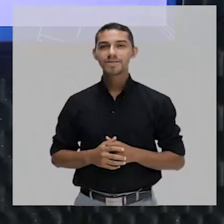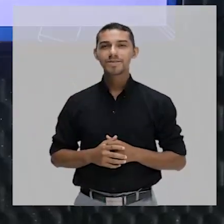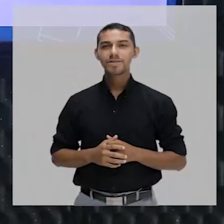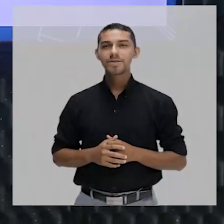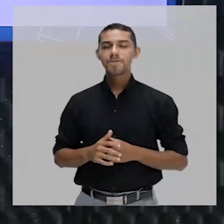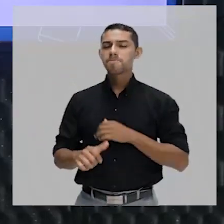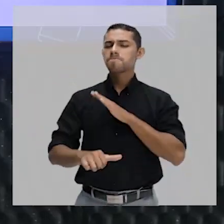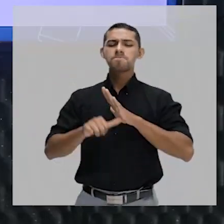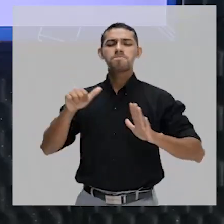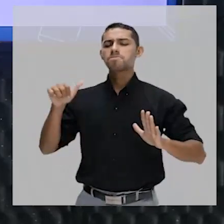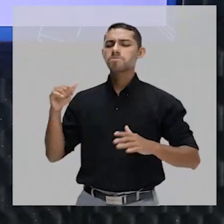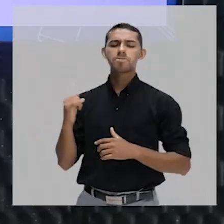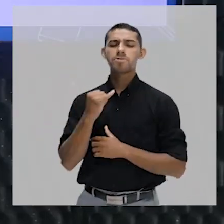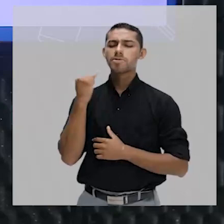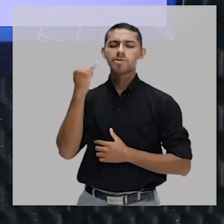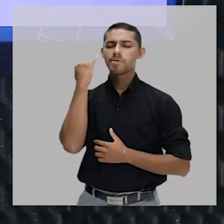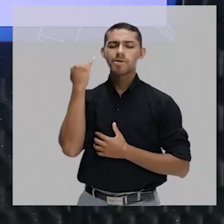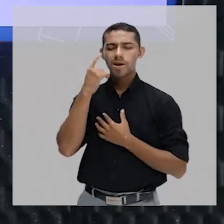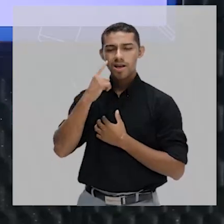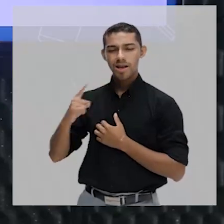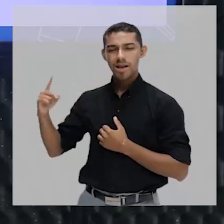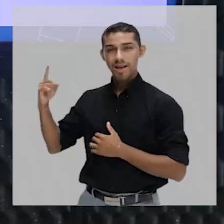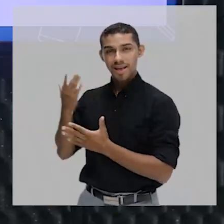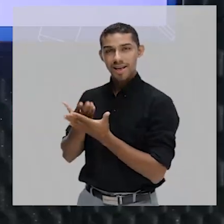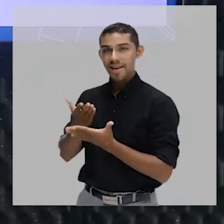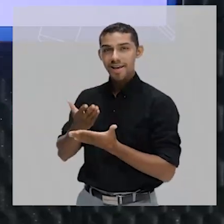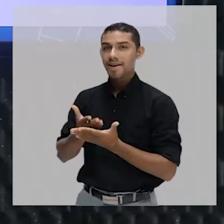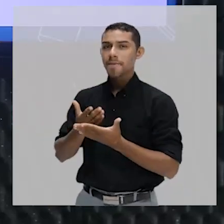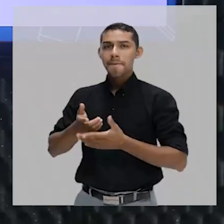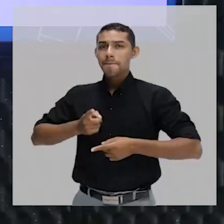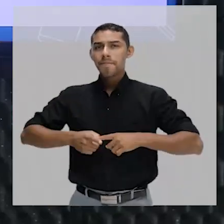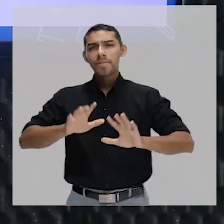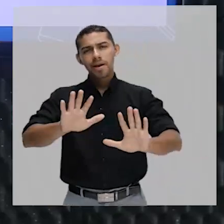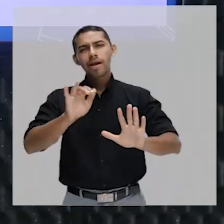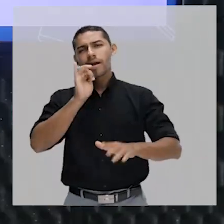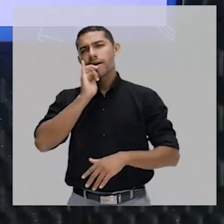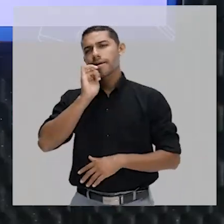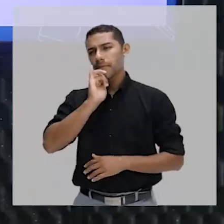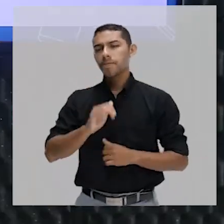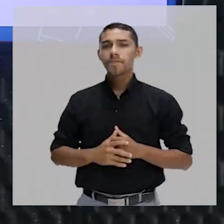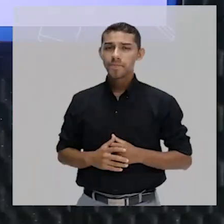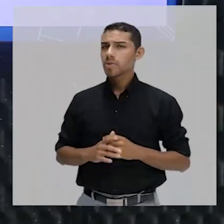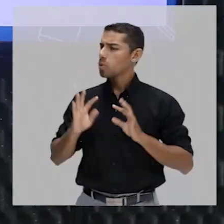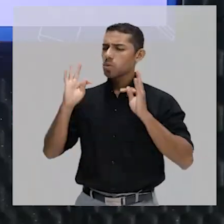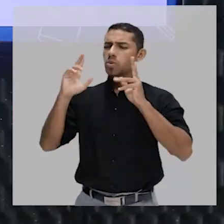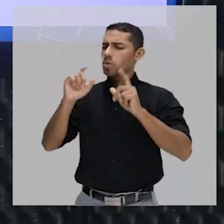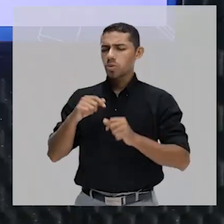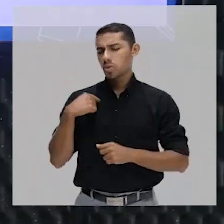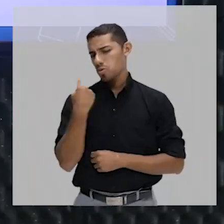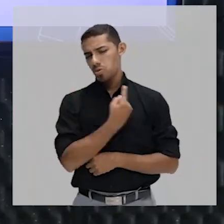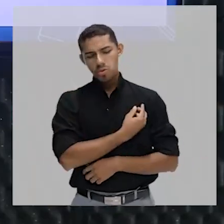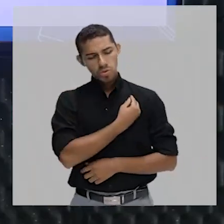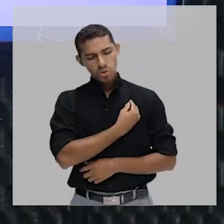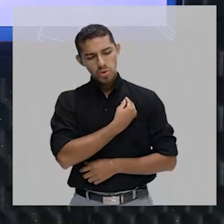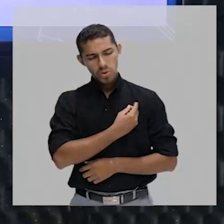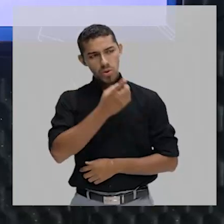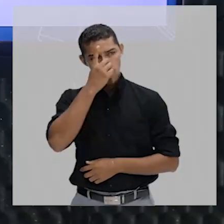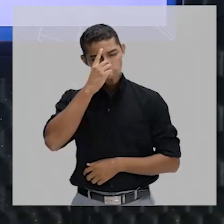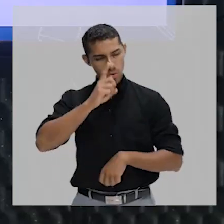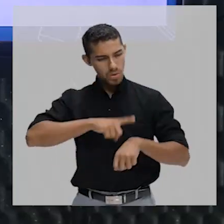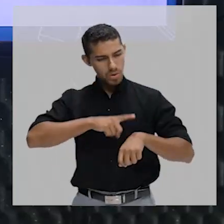Primeira coisa importante, sempre gosto de começar com essa aula porque é uma situação que eu acho que todos nós, em algum momento, já passamos